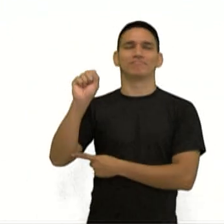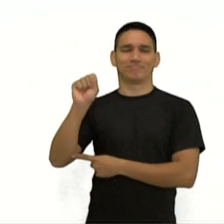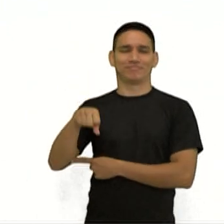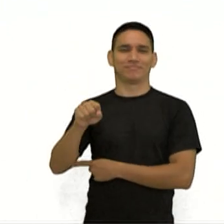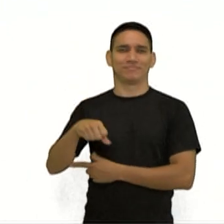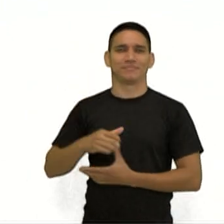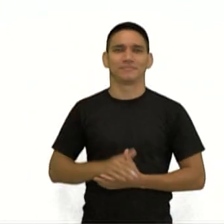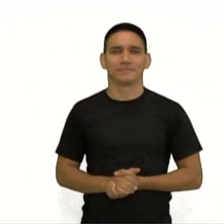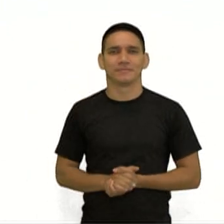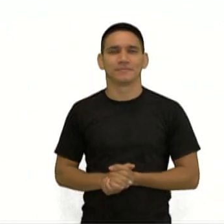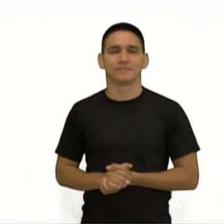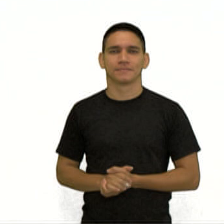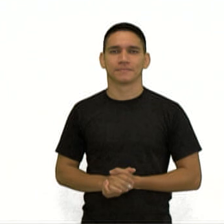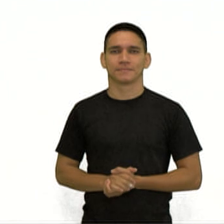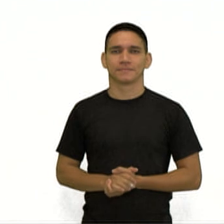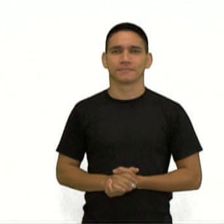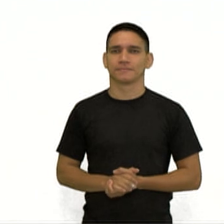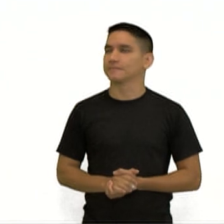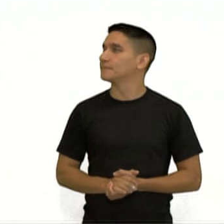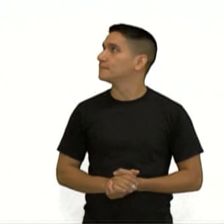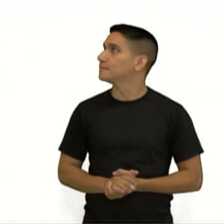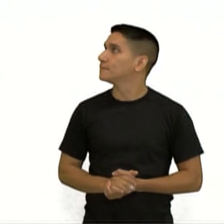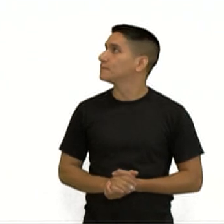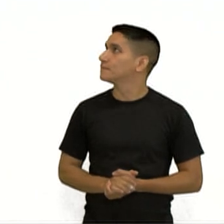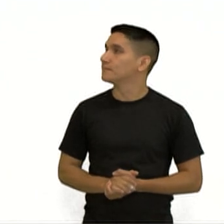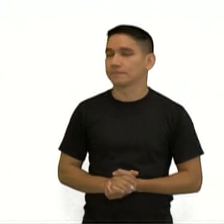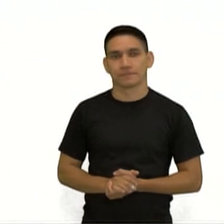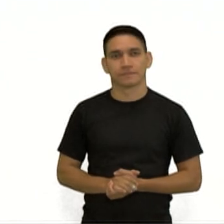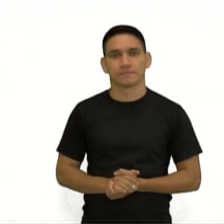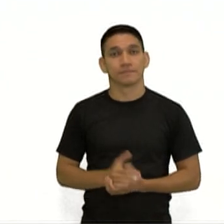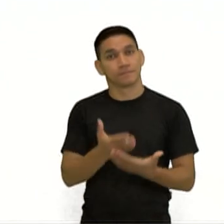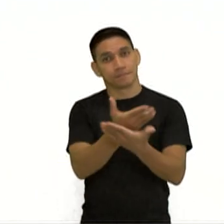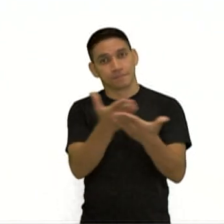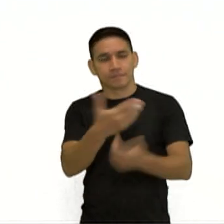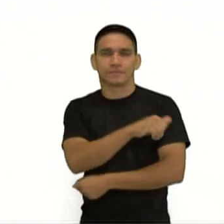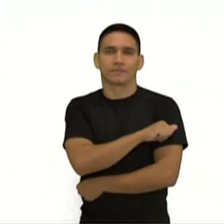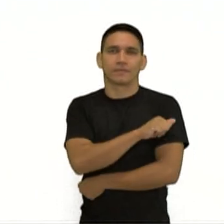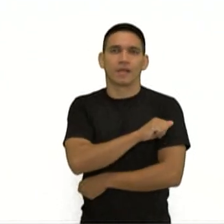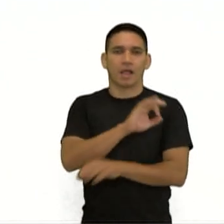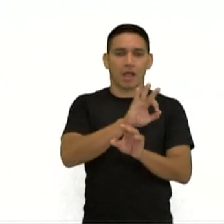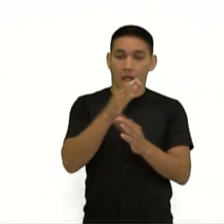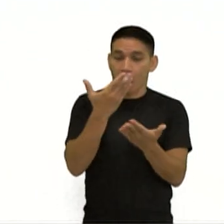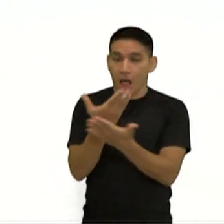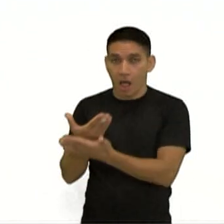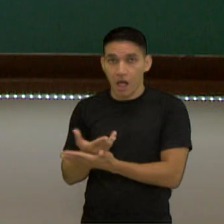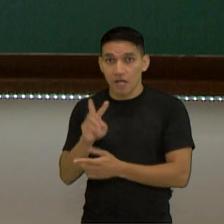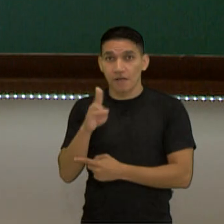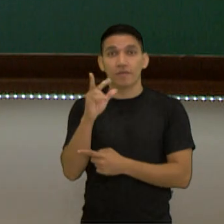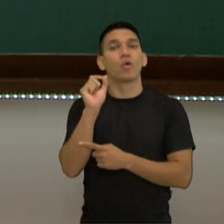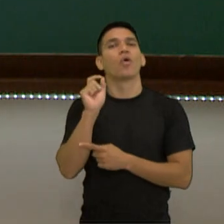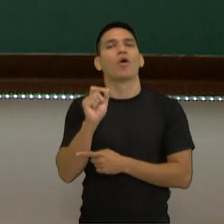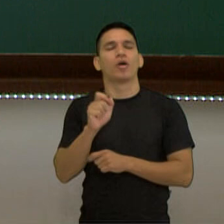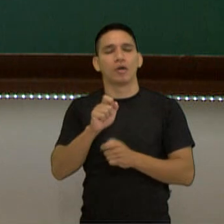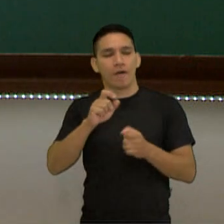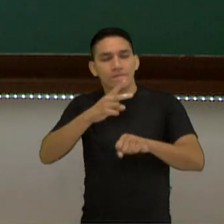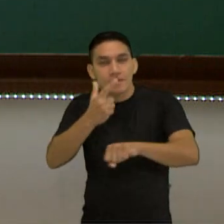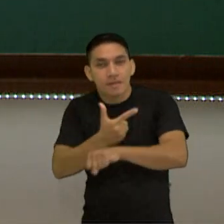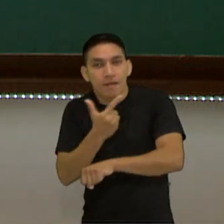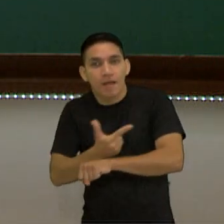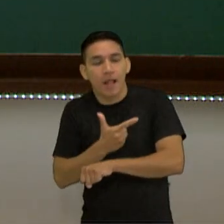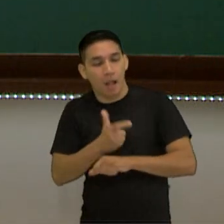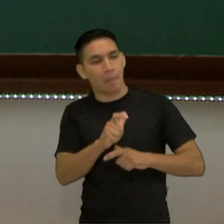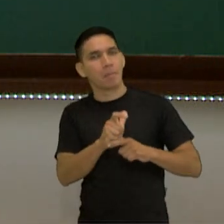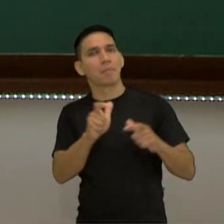Sim, eles estão. Ok? Students, nessa aula nós ampliamos o nosso repertório